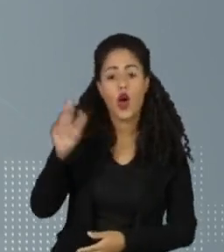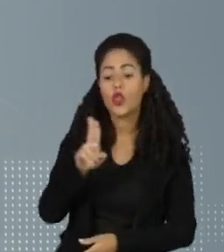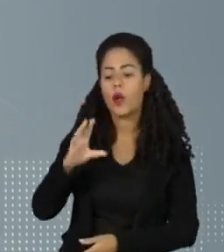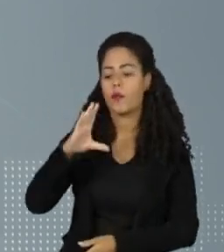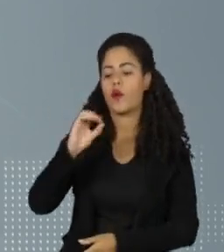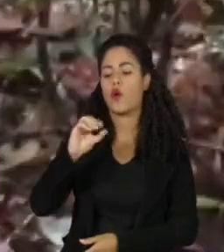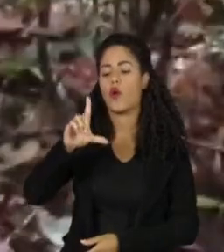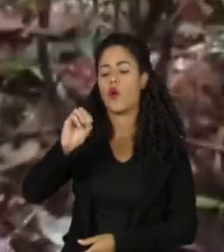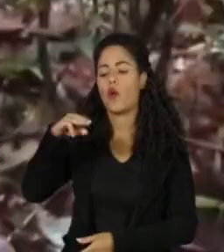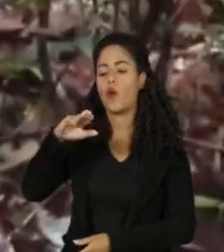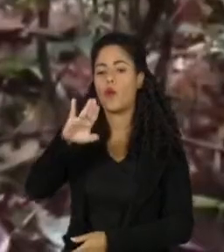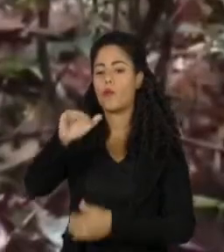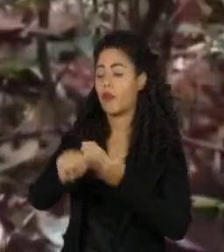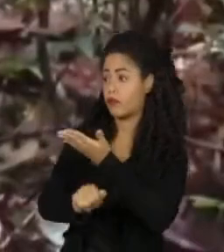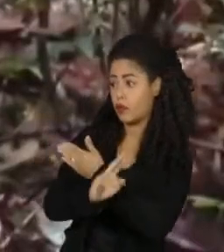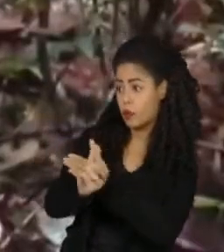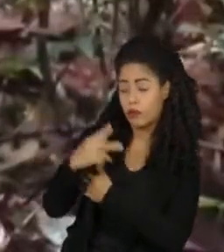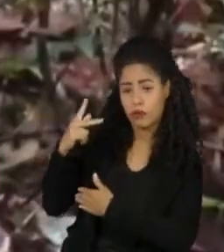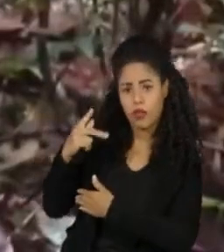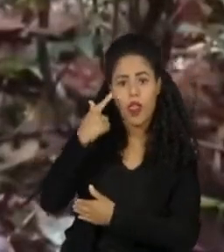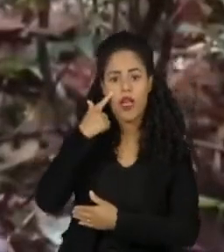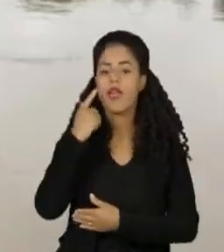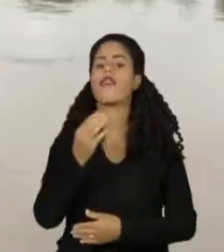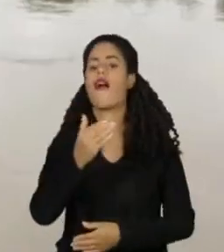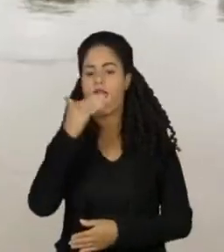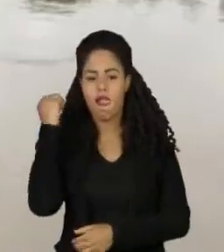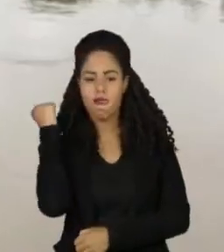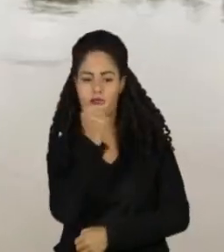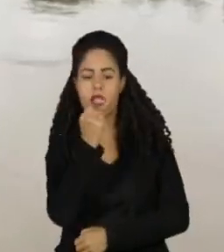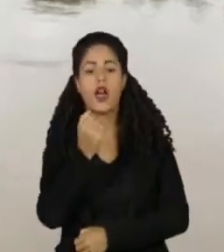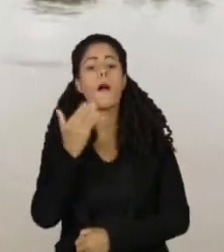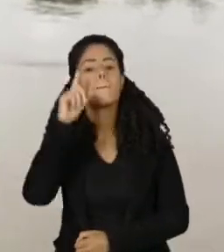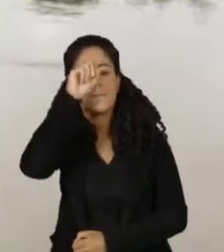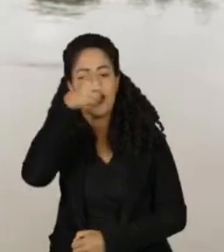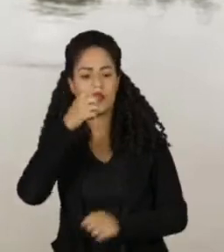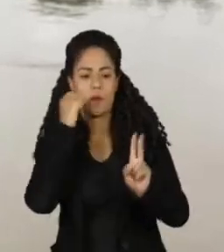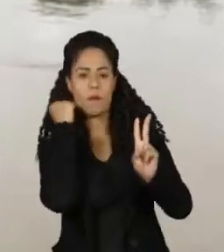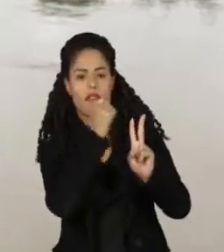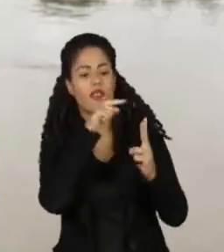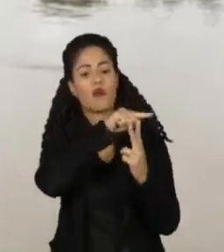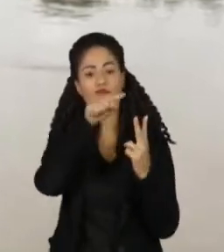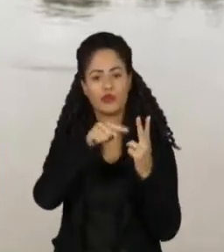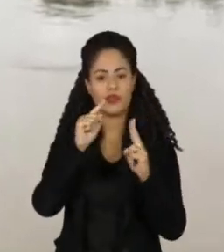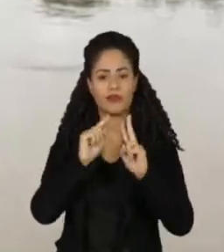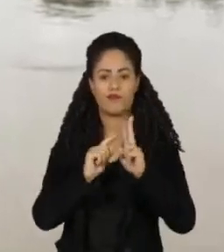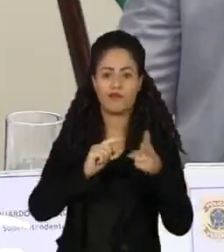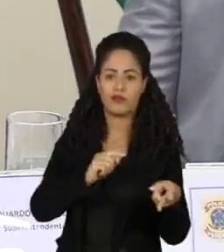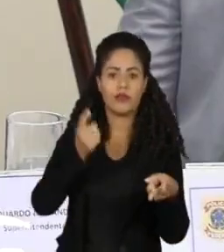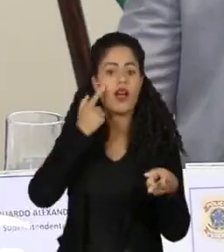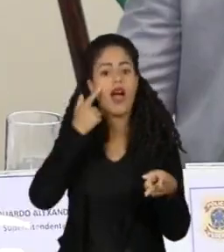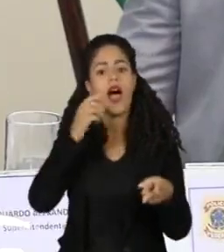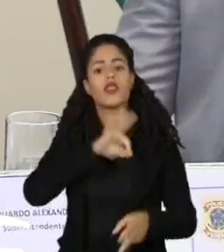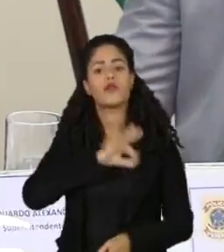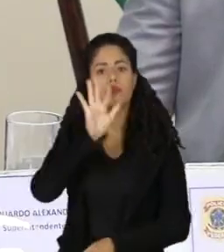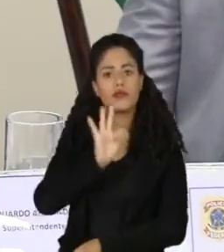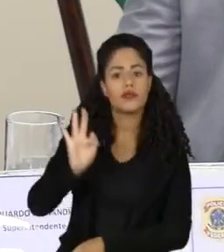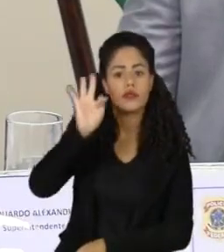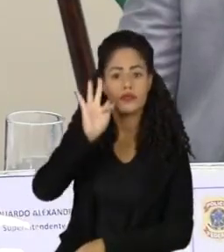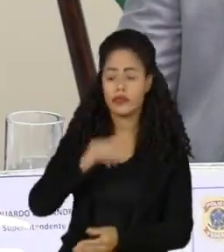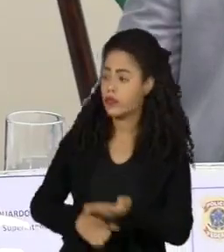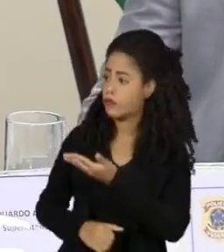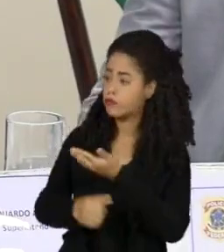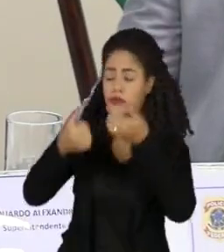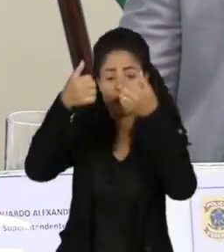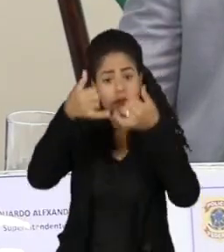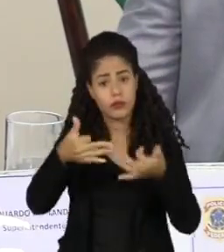quem mandou matar o indigenista Bruno Pereira e o jornalista Don Phillips, segundo a Polícia Federal. Não tenho dúvidas para falar